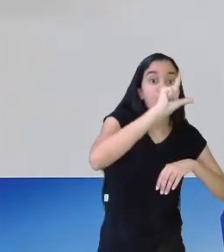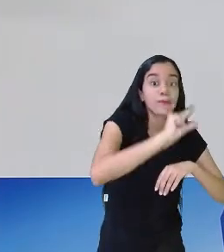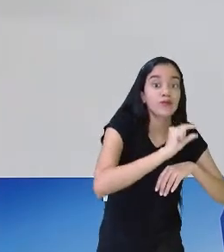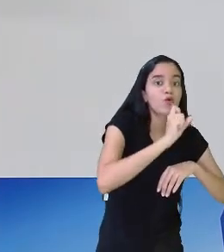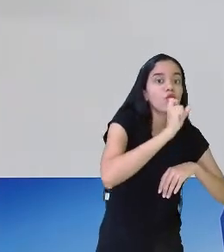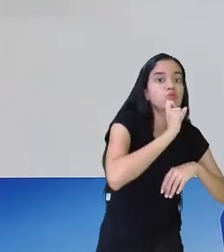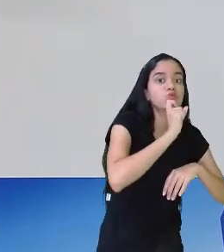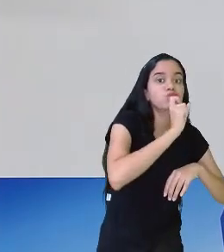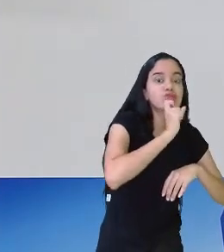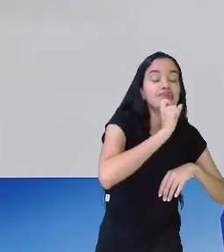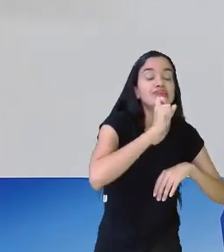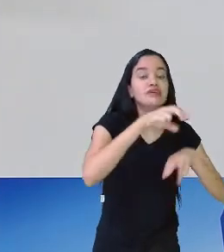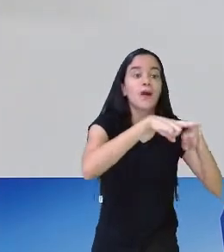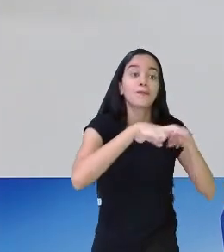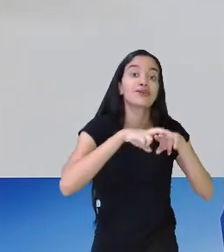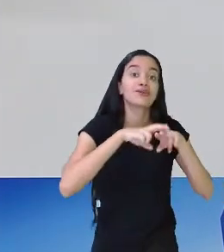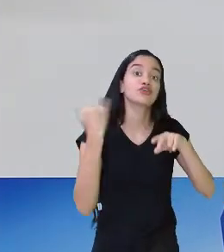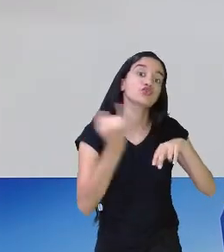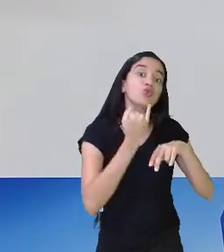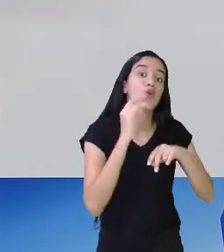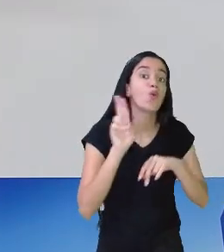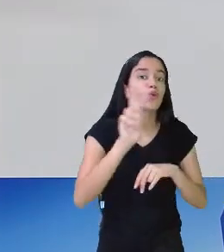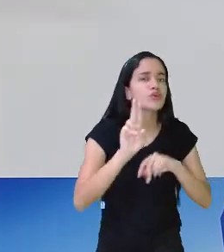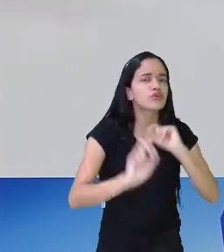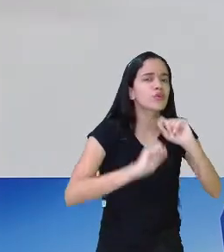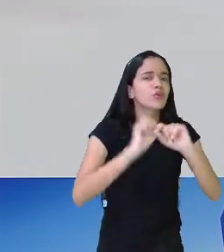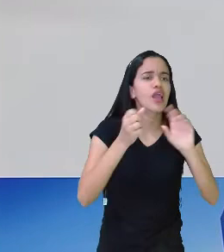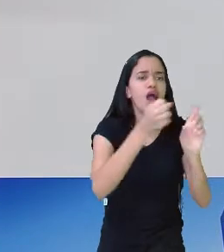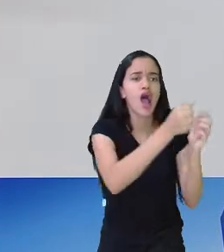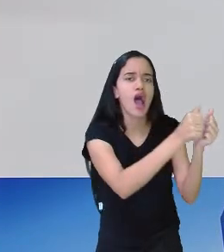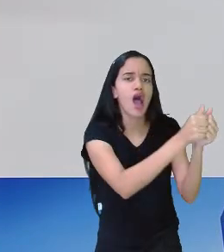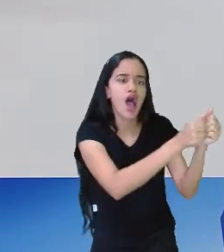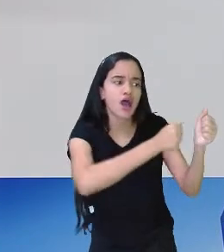fria. Por isso que a gente utiliza a geladeira. A